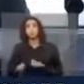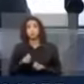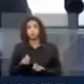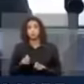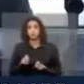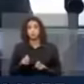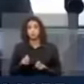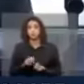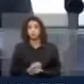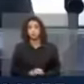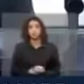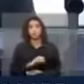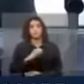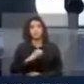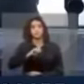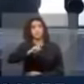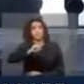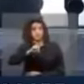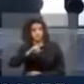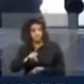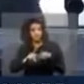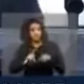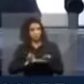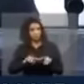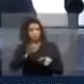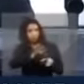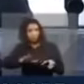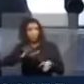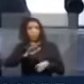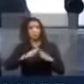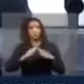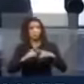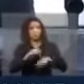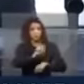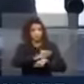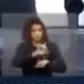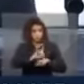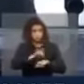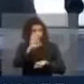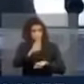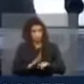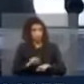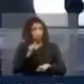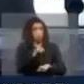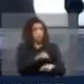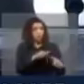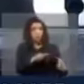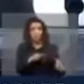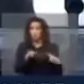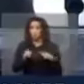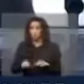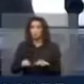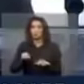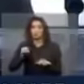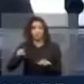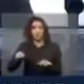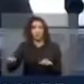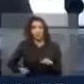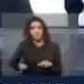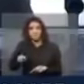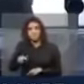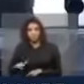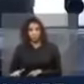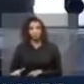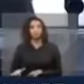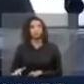A CGADB, Convenção Geral das Assembleias de Deus no Brasil, é contrária a esta medida do aborto,